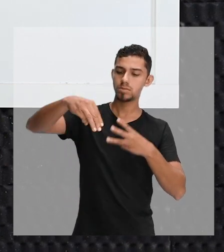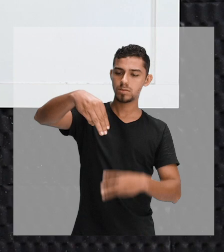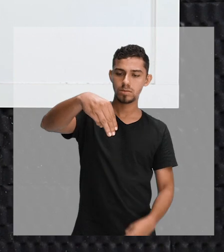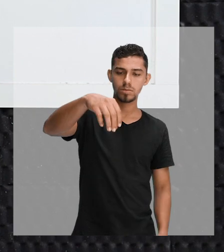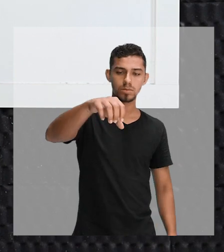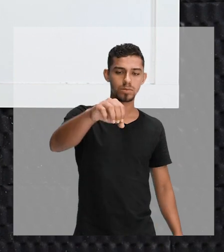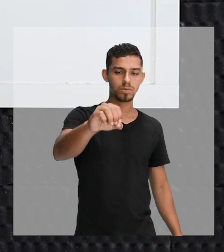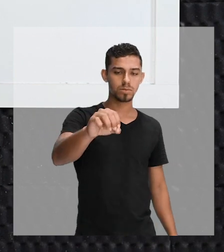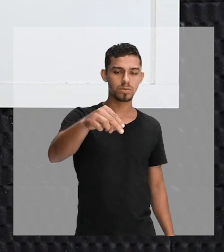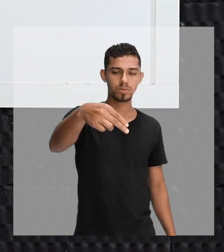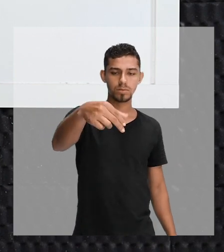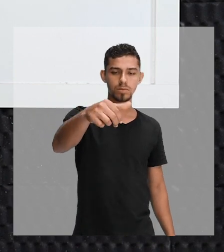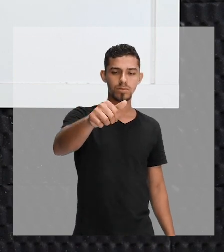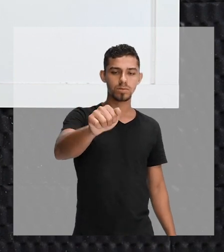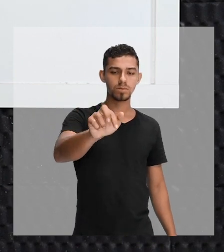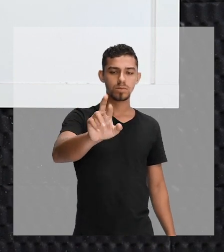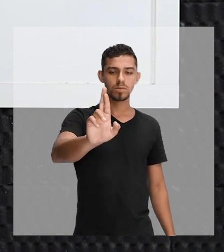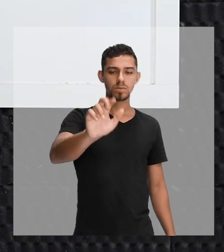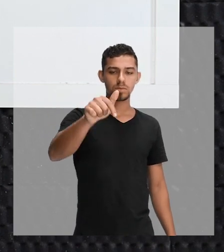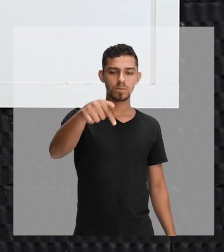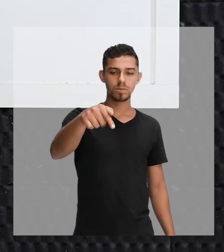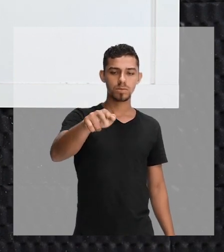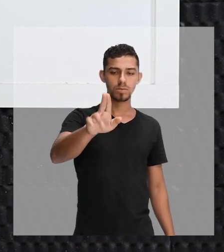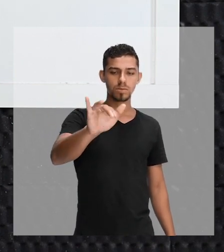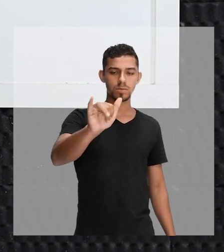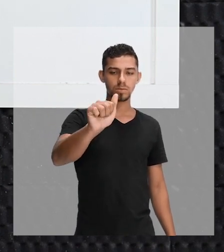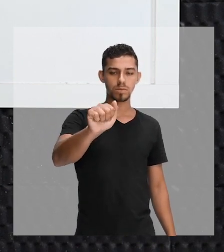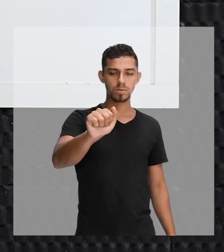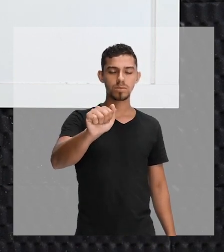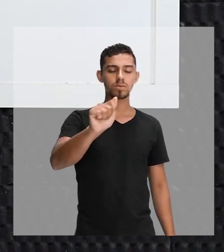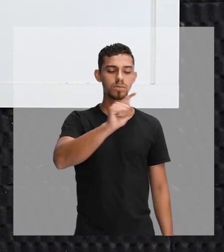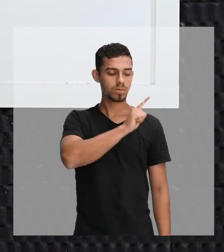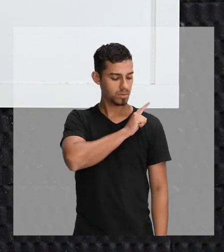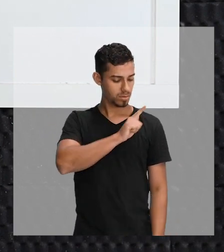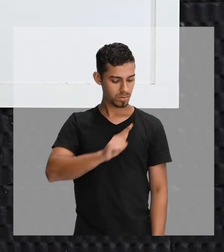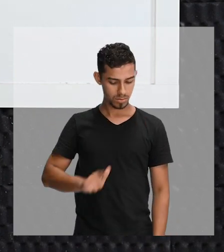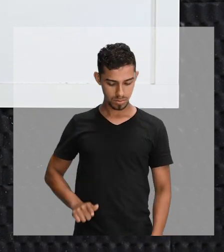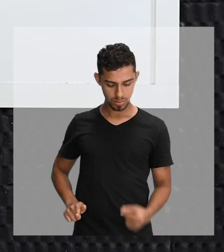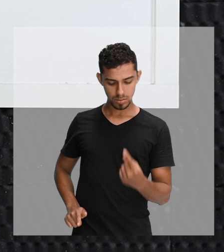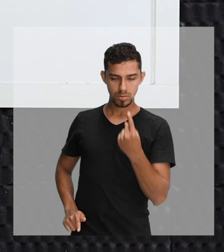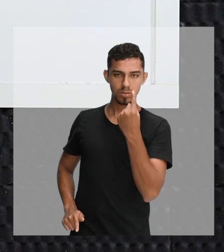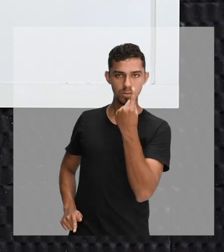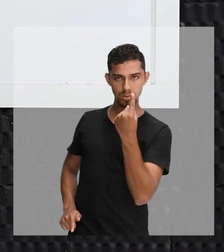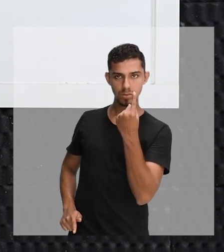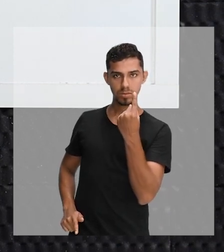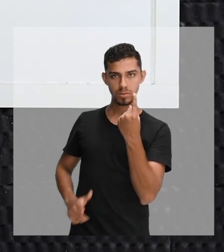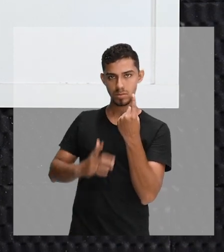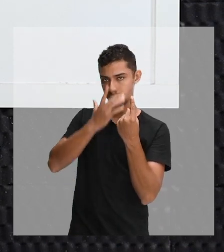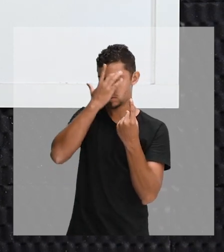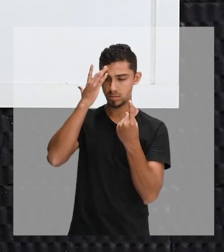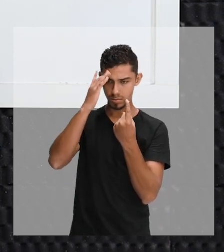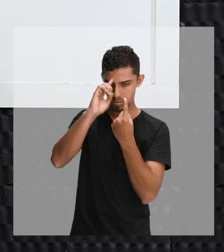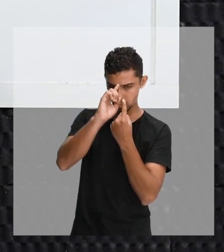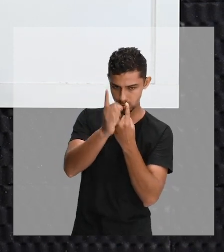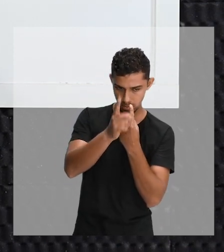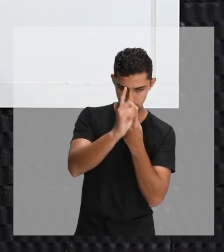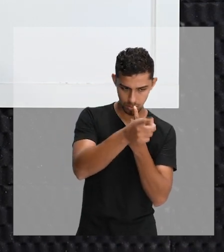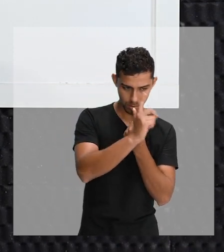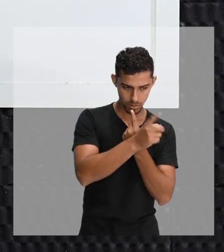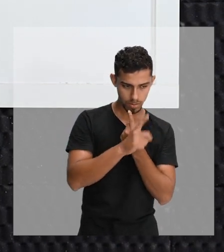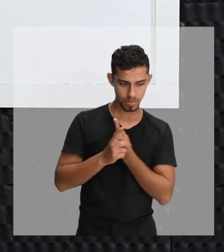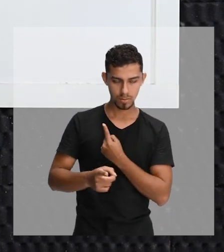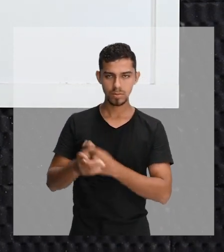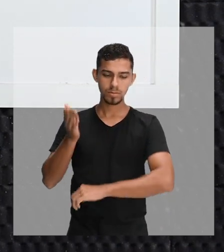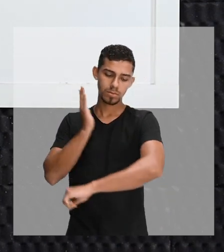monarquia, ok? Perfeito? Que seria o governo de um só, dentro da nossa política